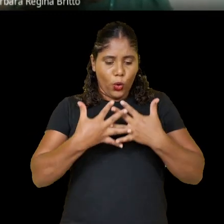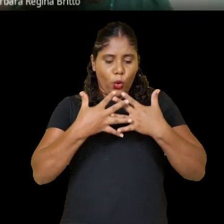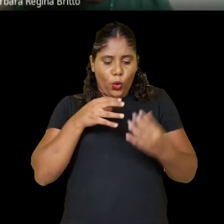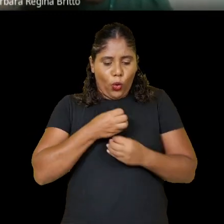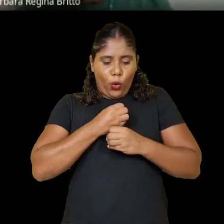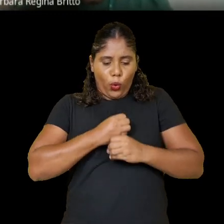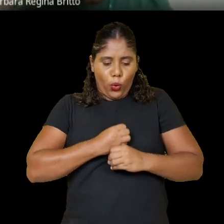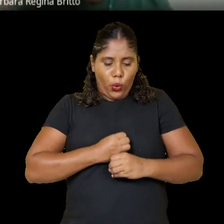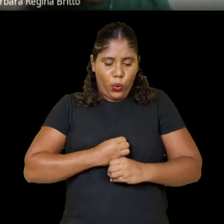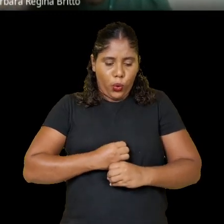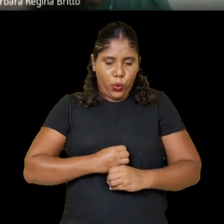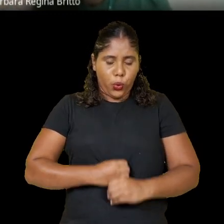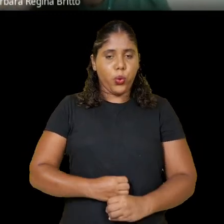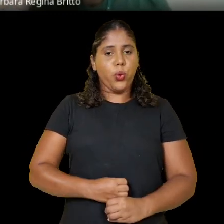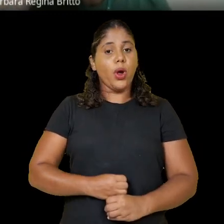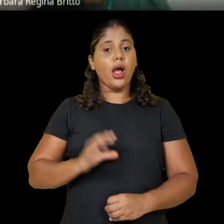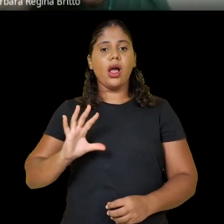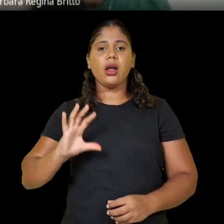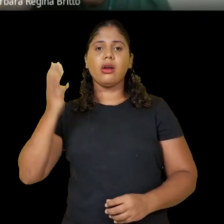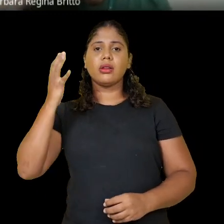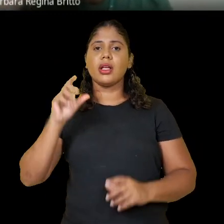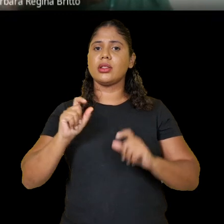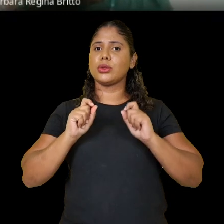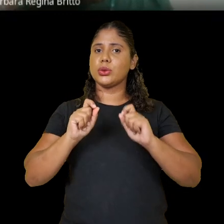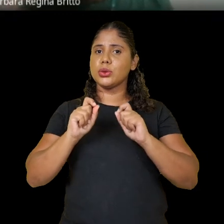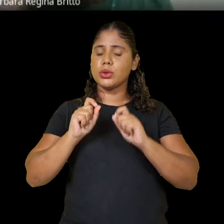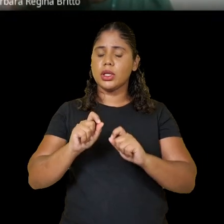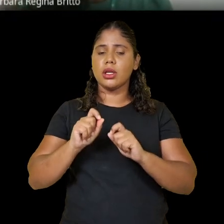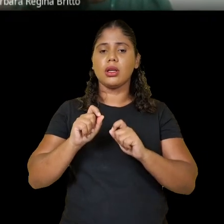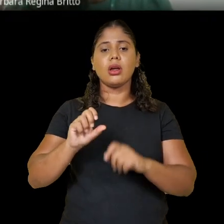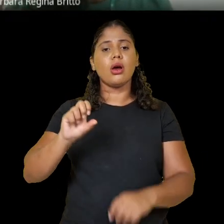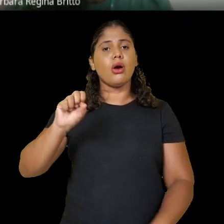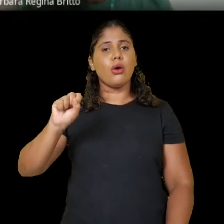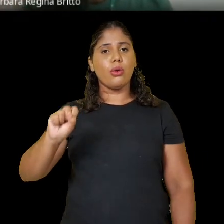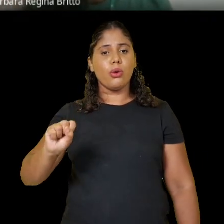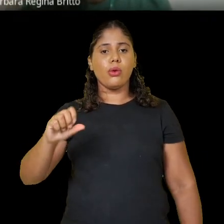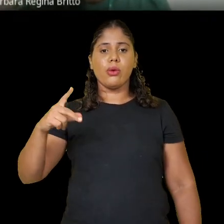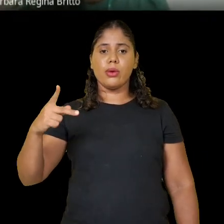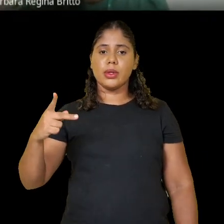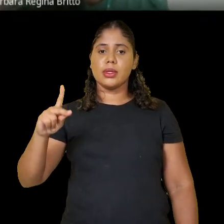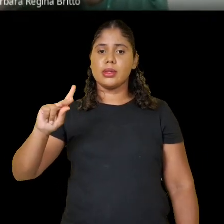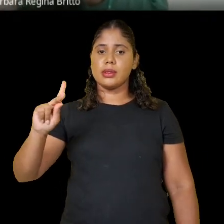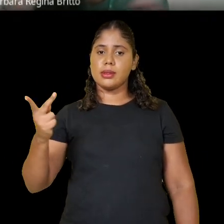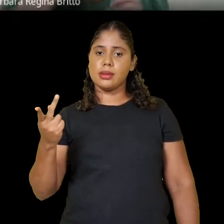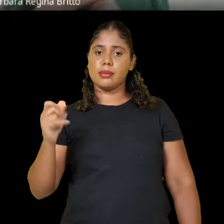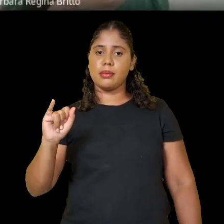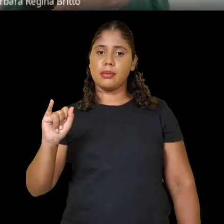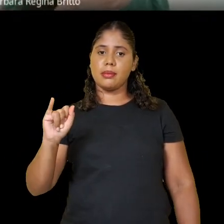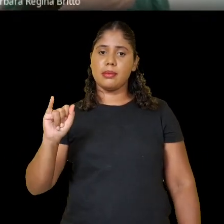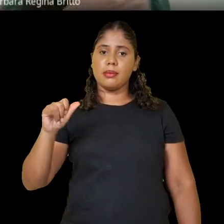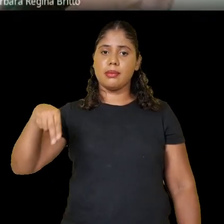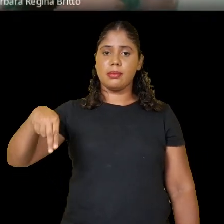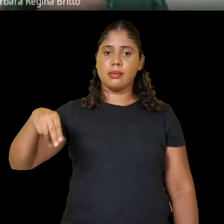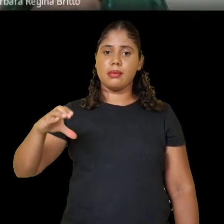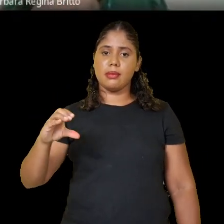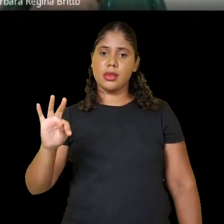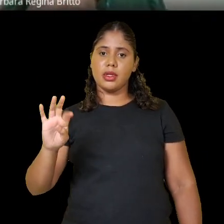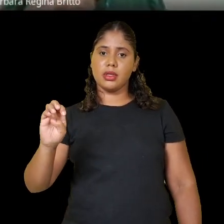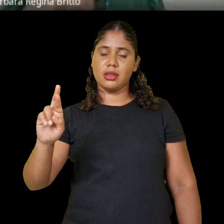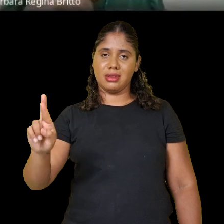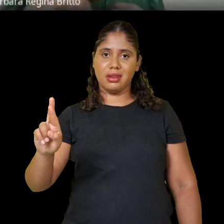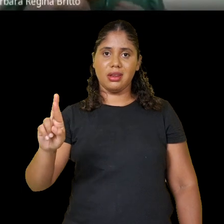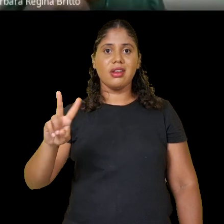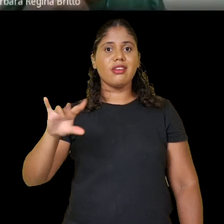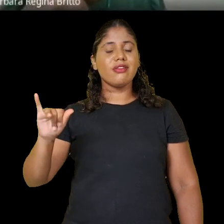do esfíncter, né, do estômago. E aí o esfíncter, uma vez relaxado, faz com que ela sinta